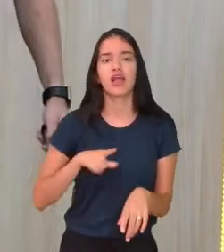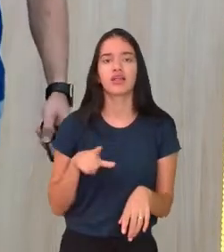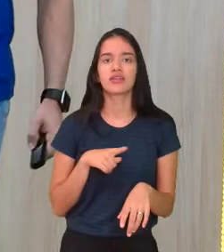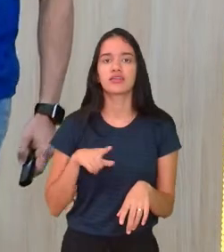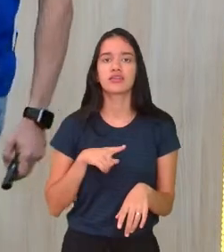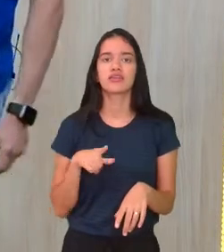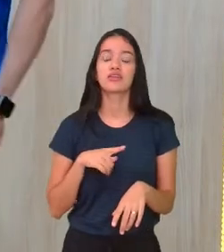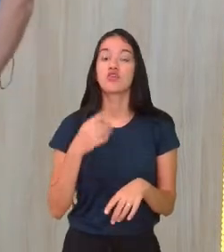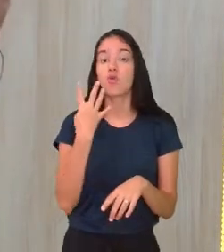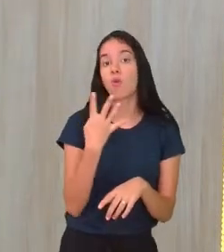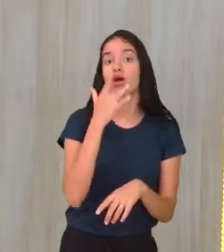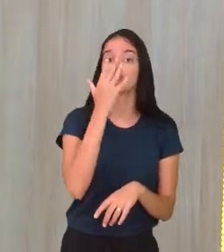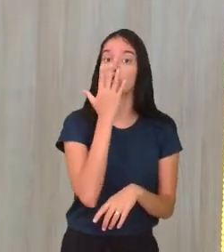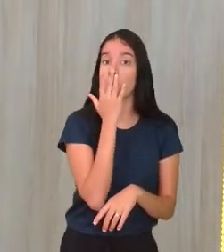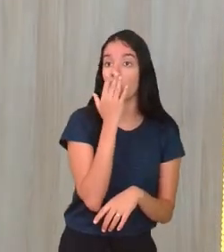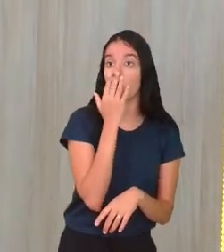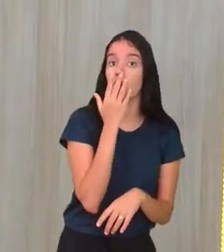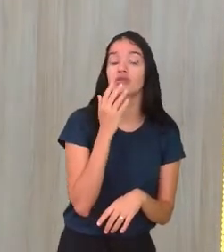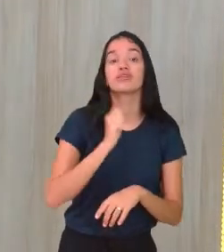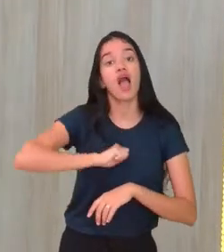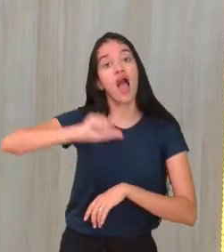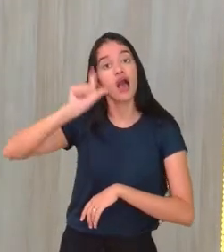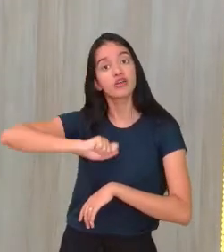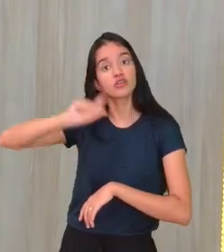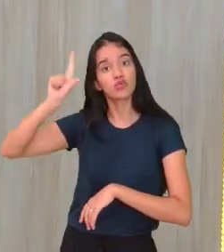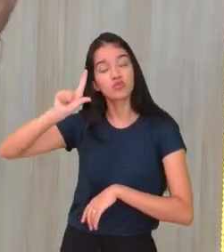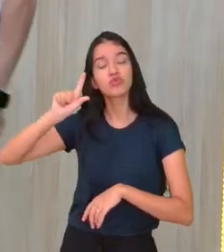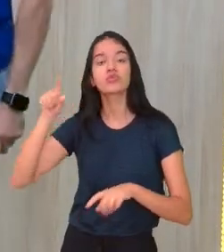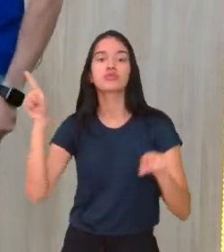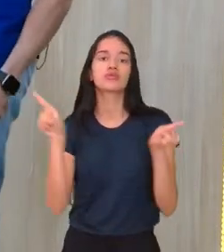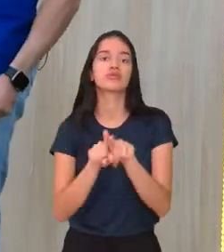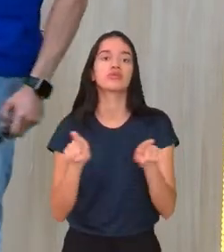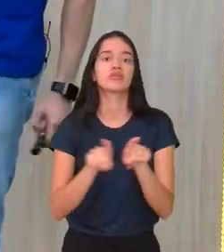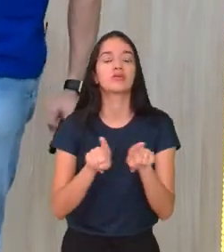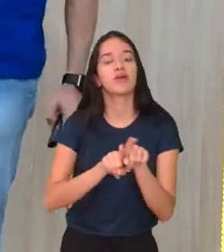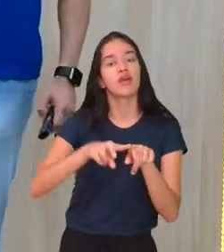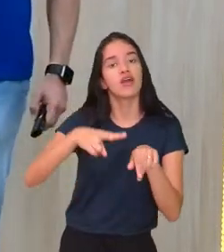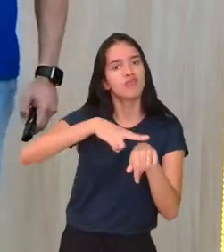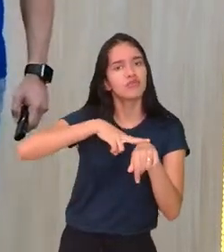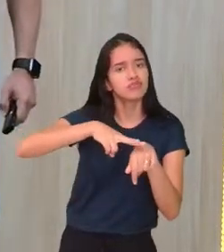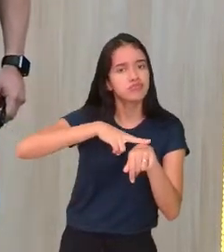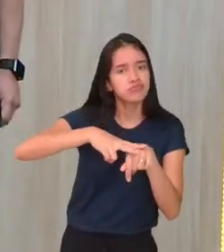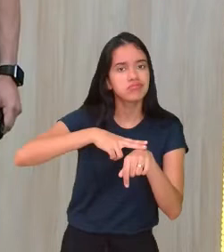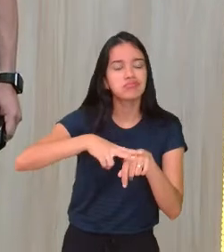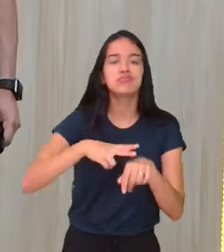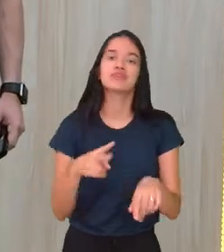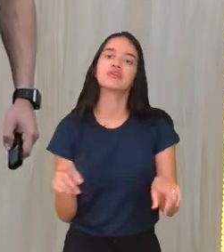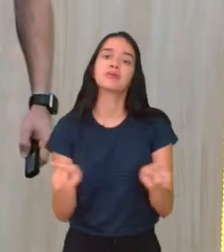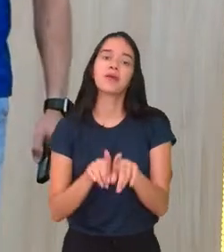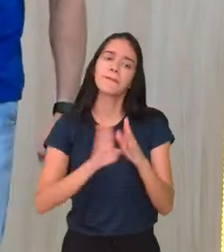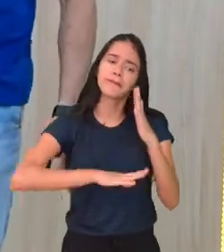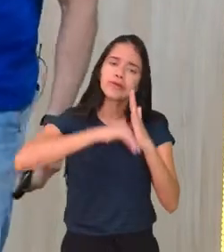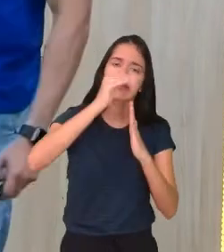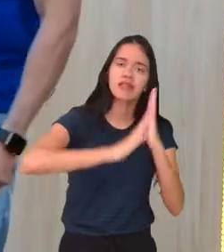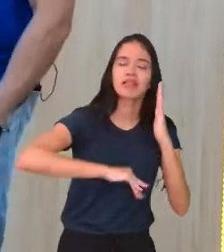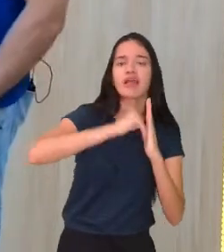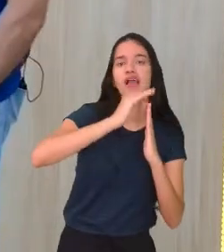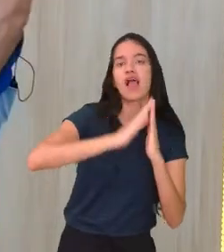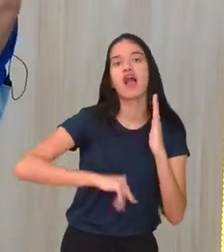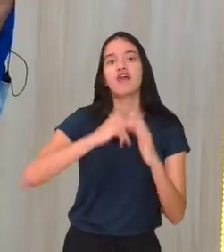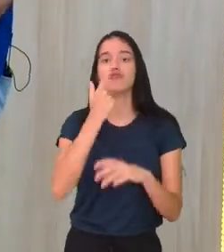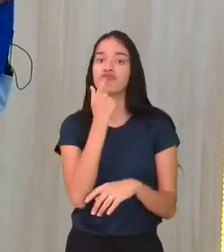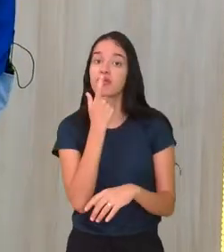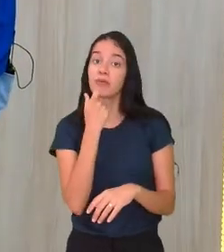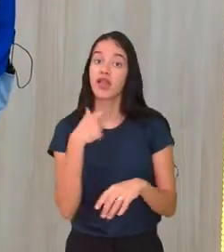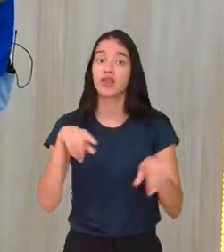4 cores, eu posso pintar de azul, posso pintar de verde, posso pintar de